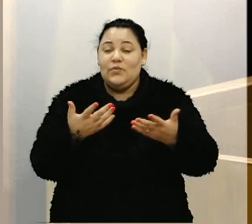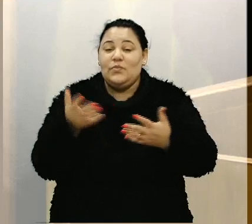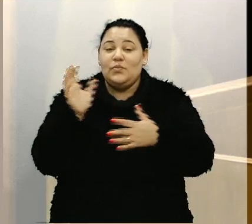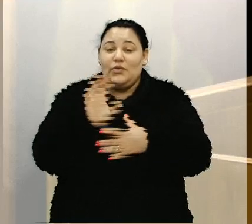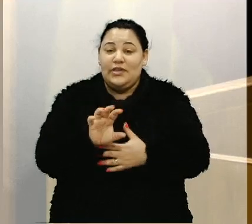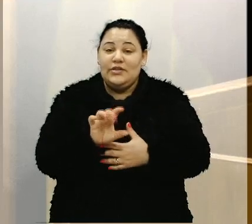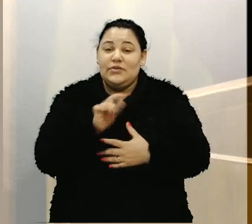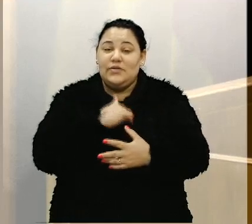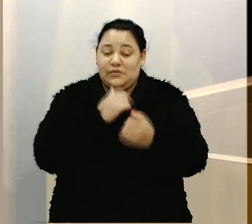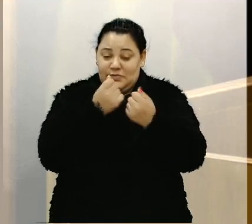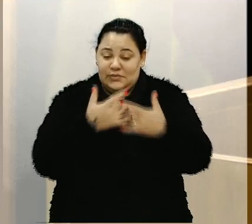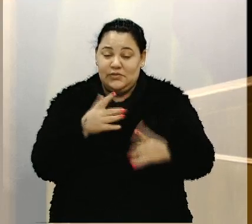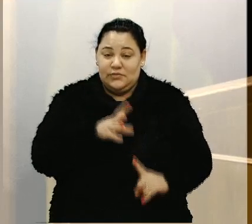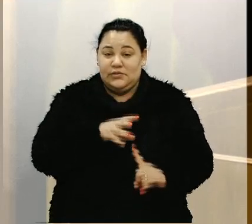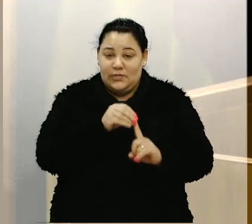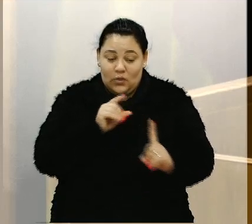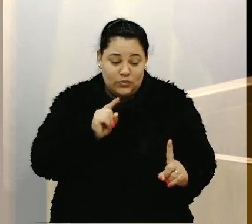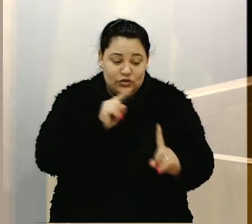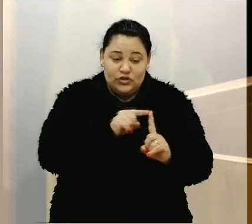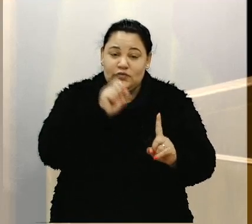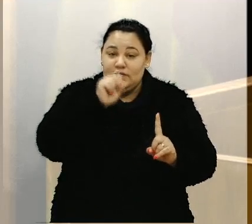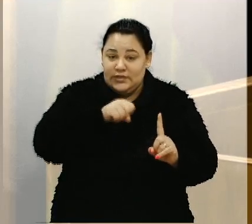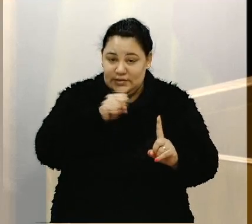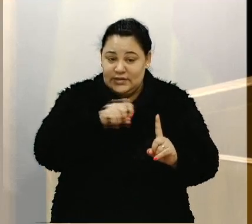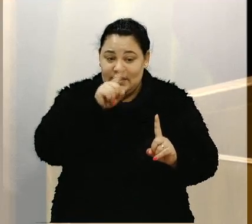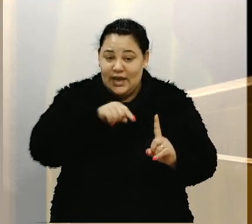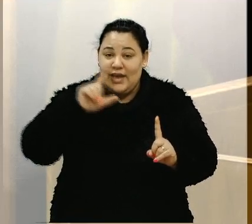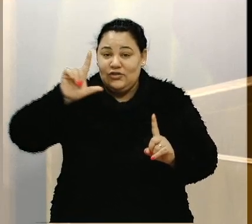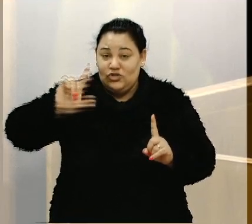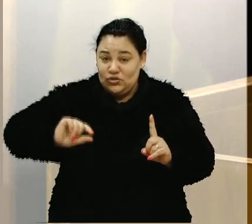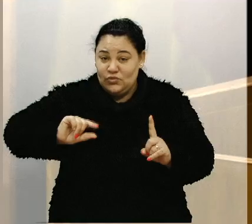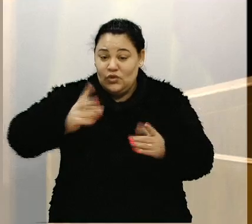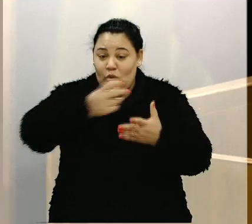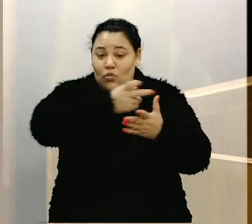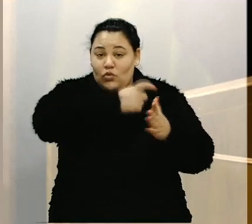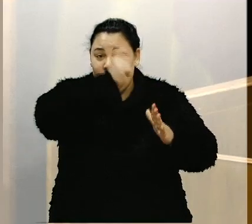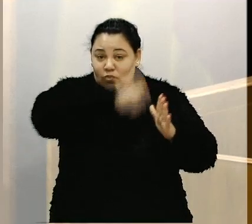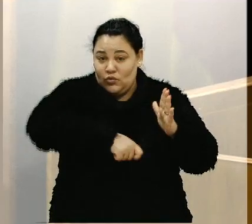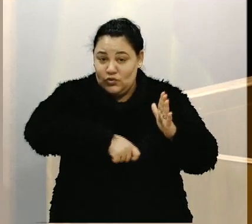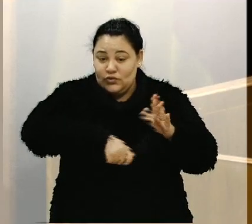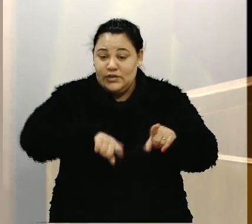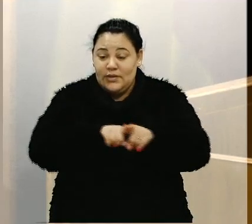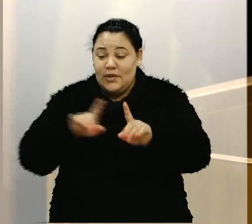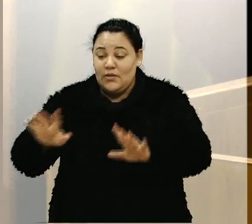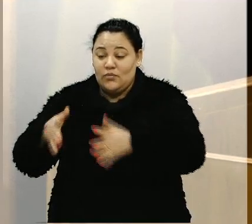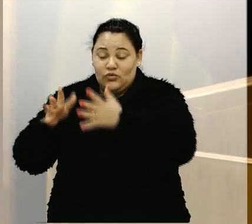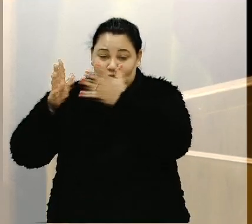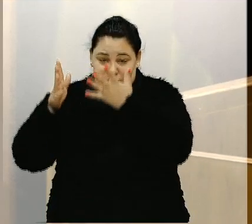o principal objetivo é essa grande redução tributária e incentivo a